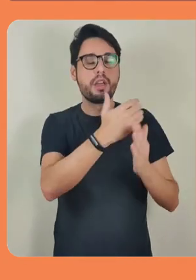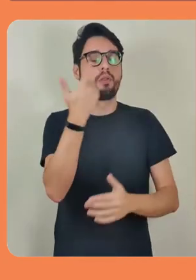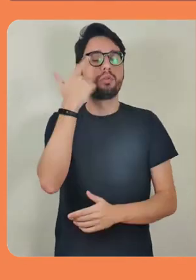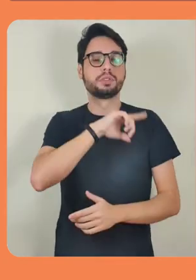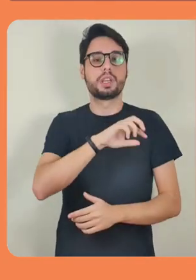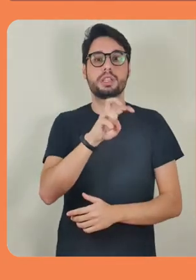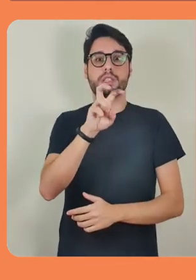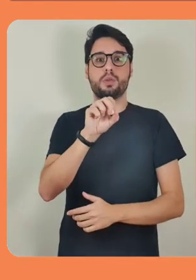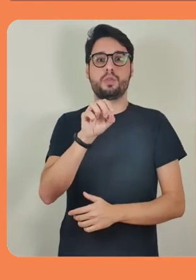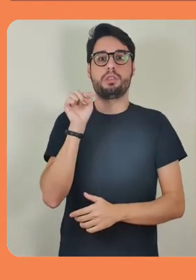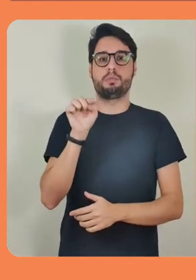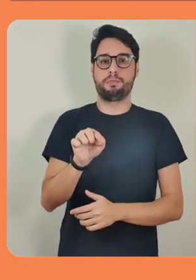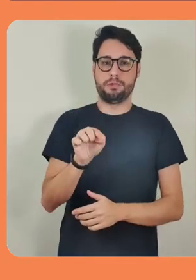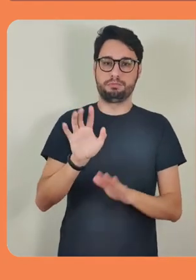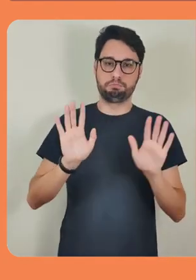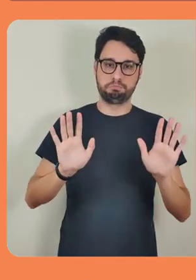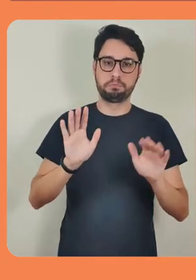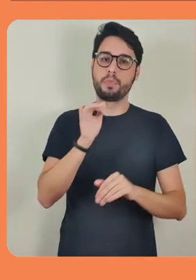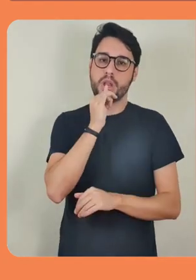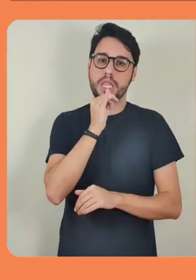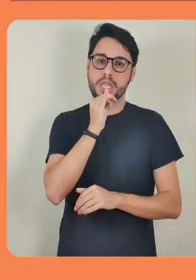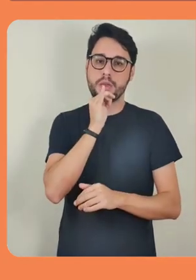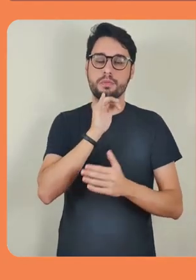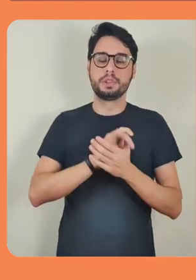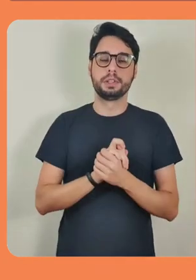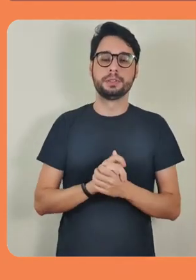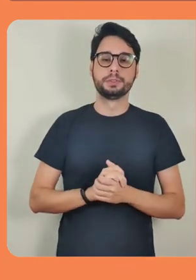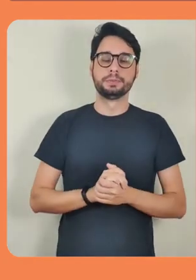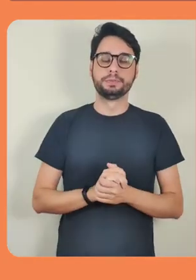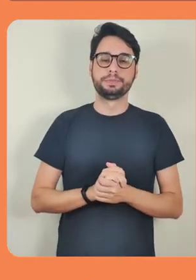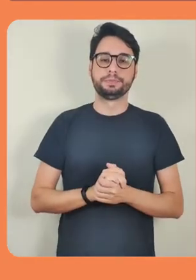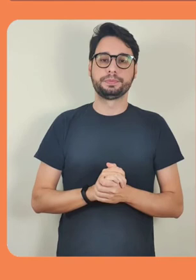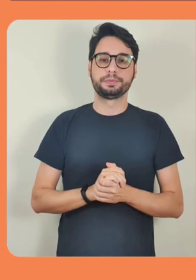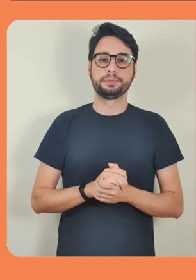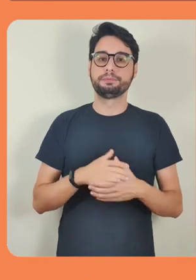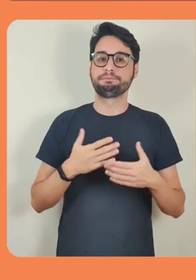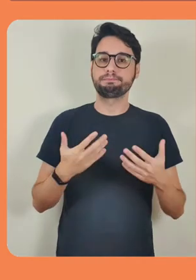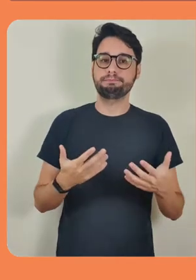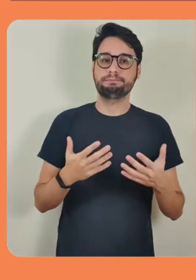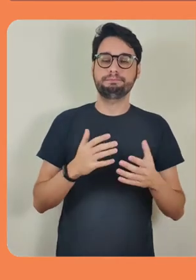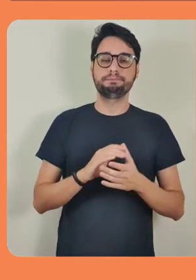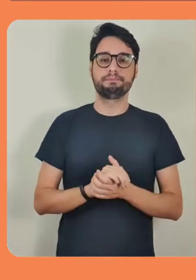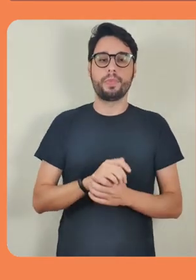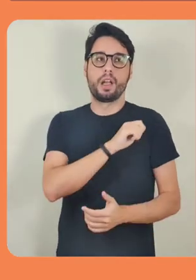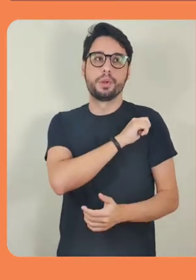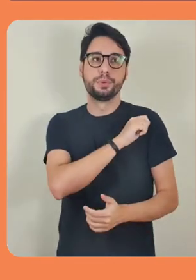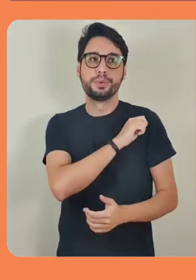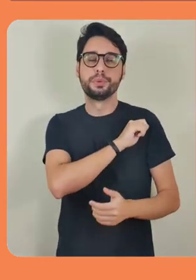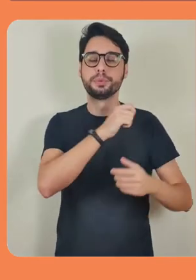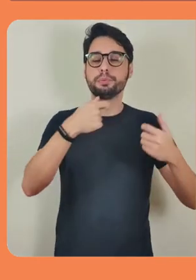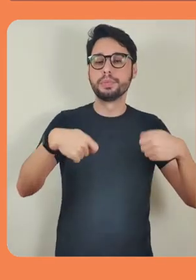condições que são todas as condições ele vai ter que opa